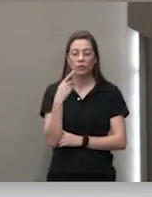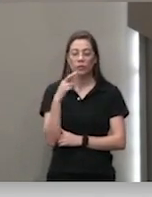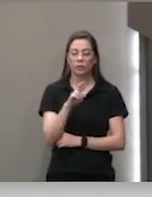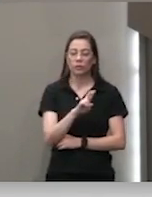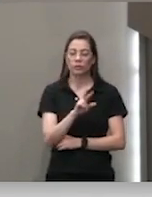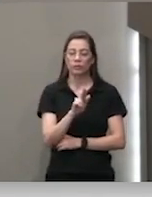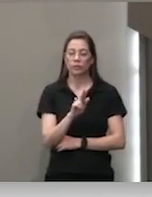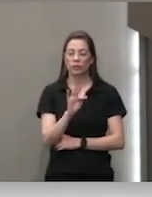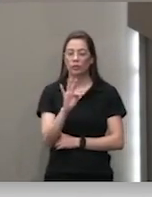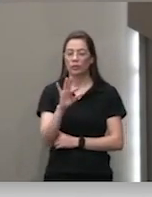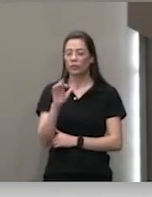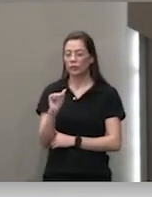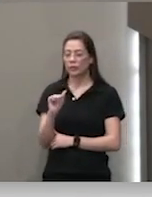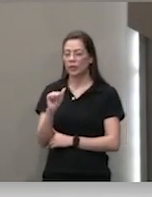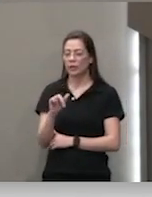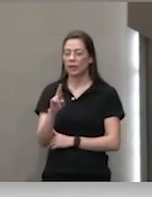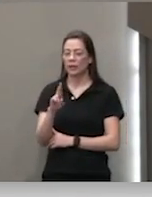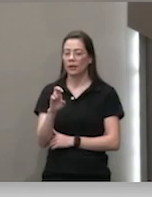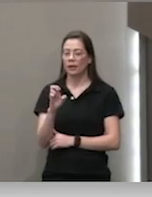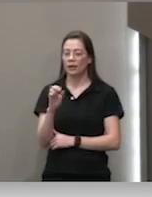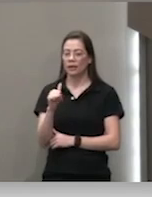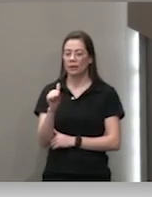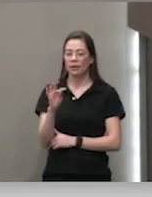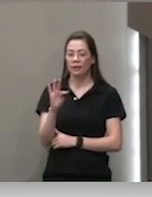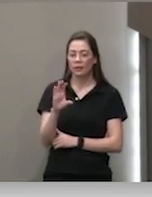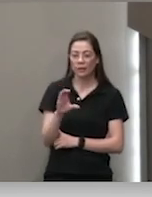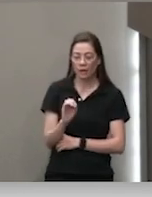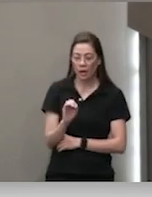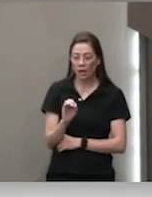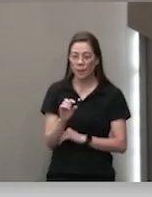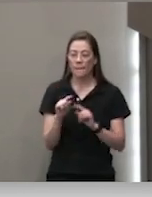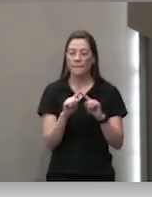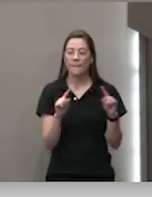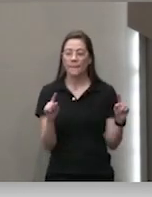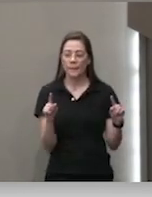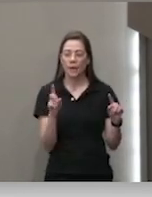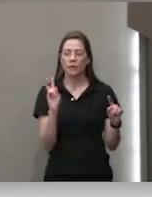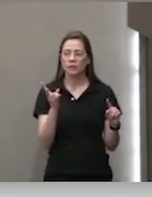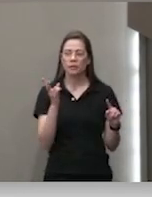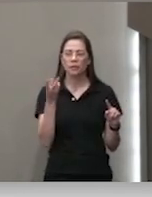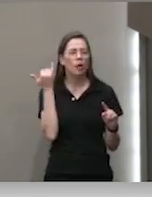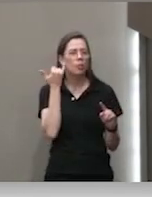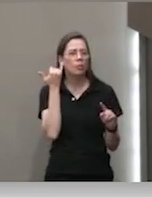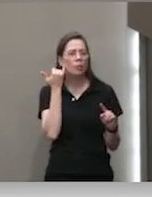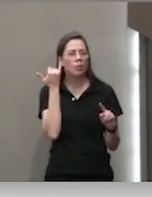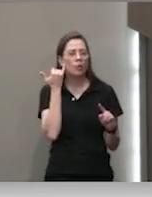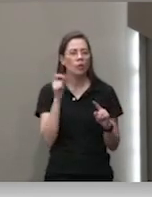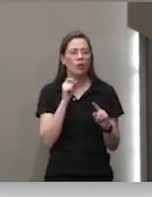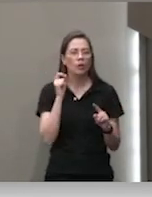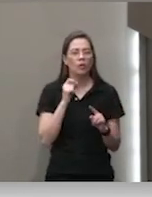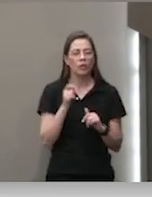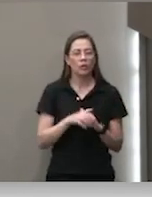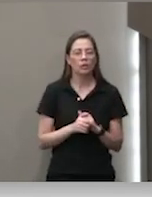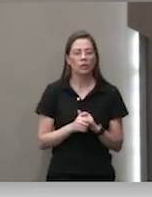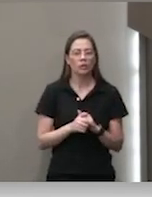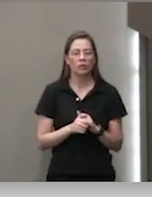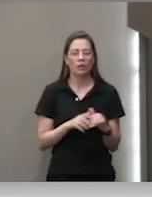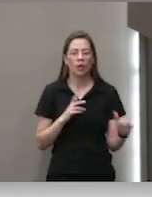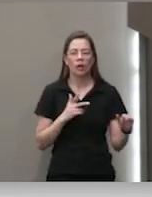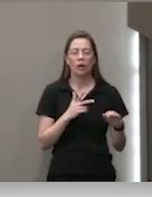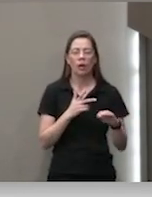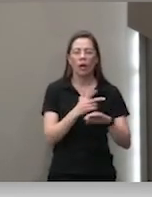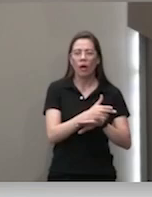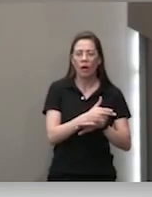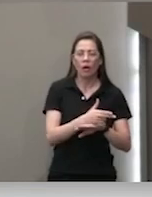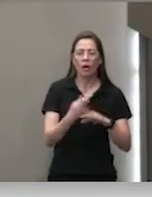os mais antigos da casa agora, né? Agora serão vocês, mas a gente escuta muito isso, né? Que estão há um bom tempo na Câmara,